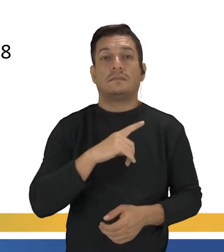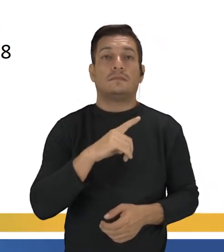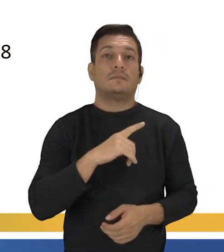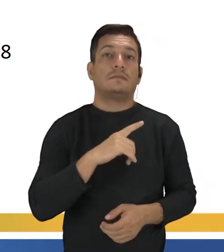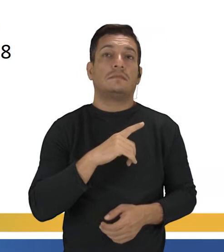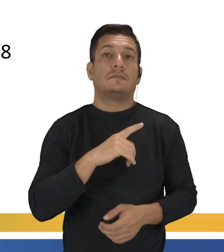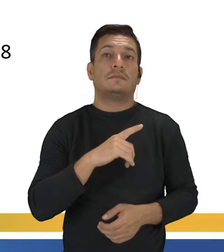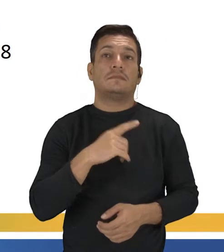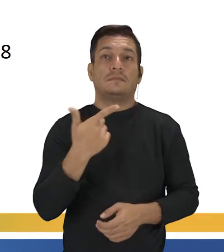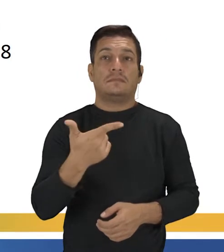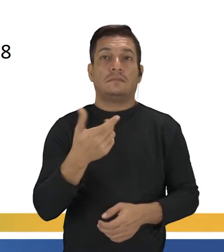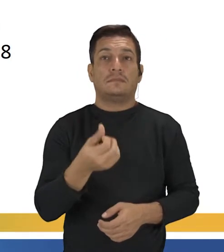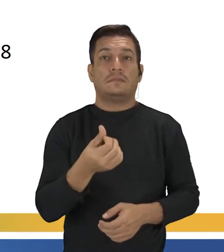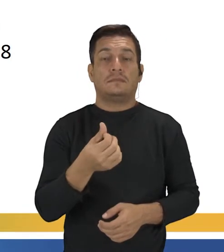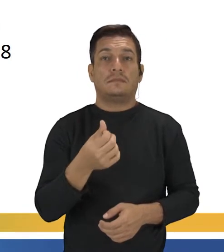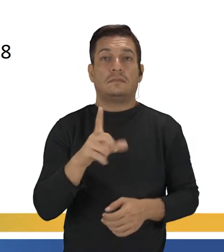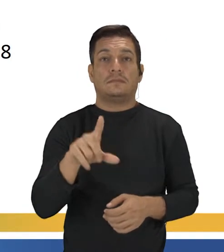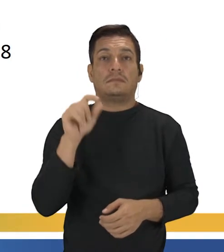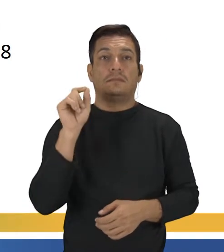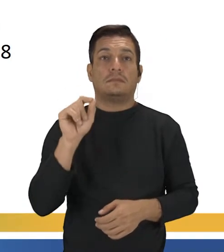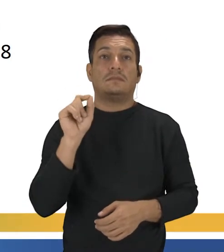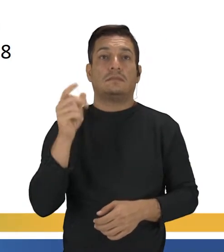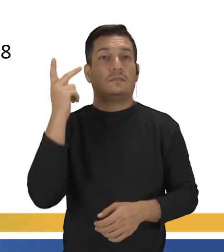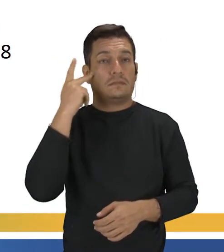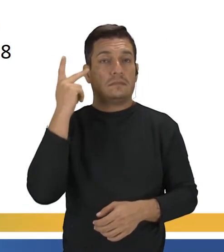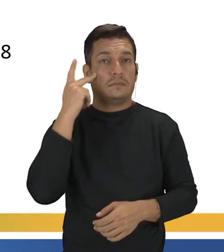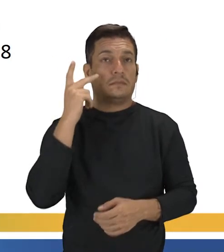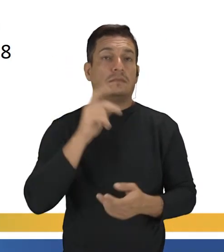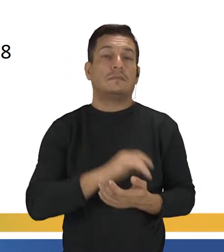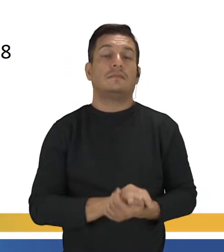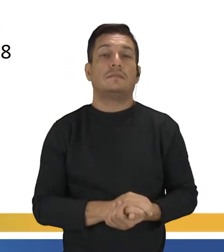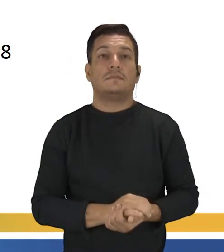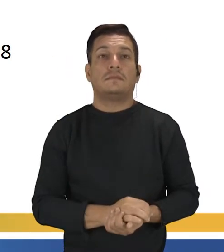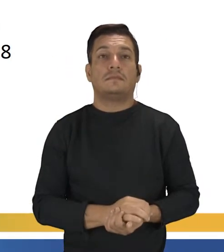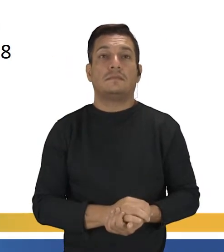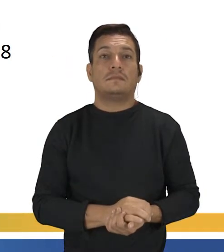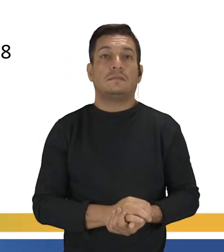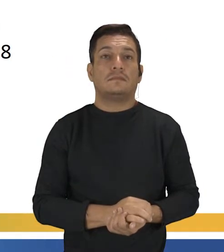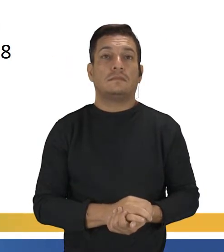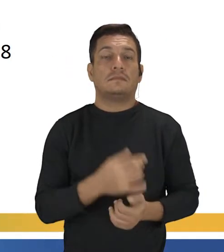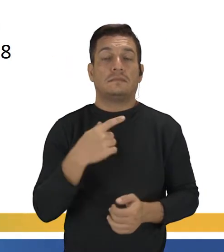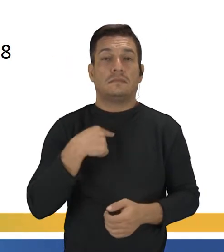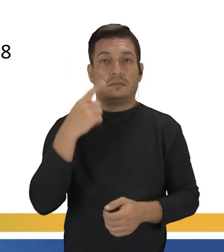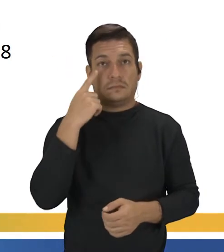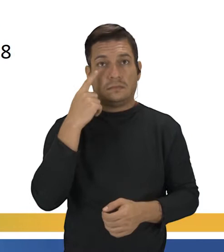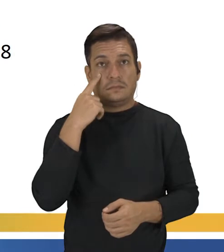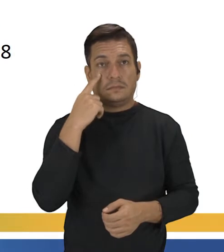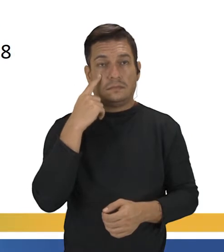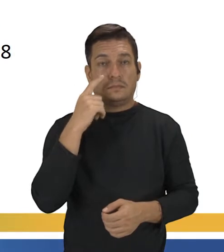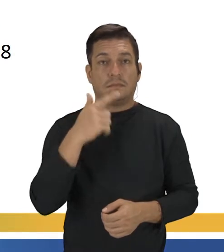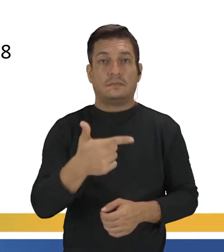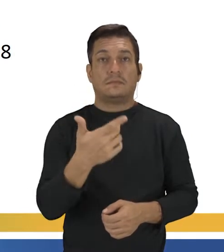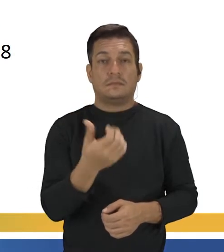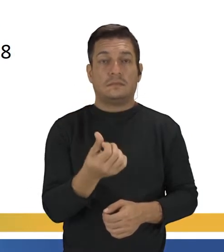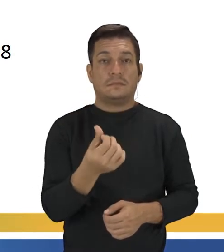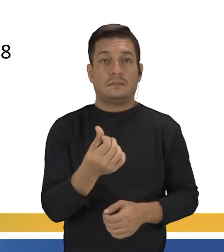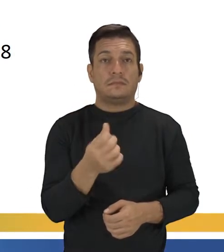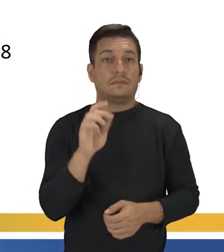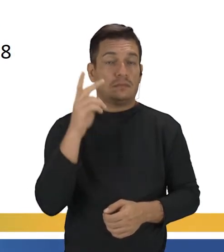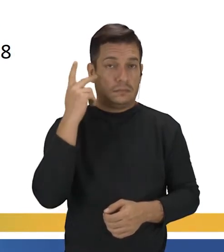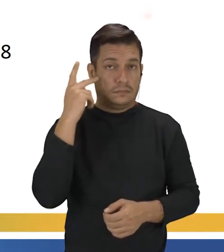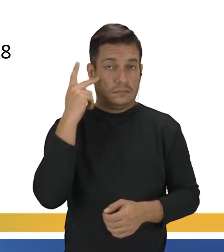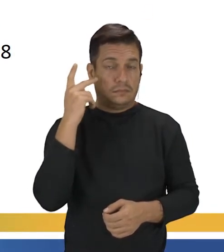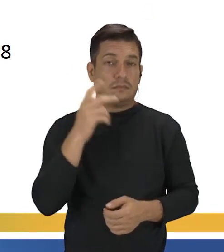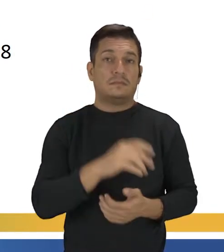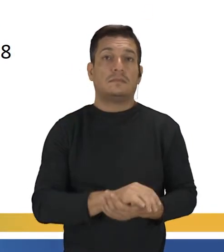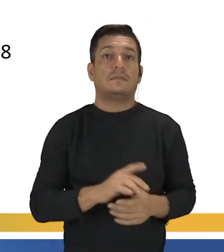ó, 26 escolheram somente São Paulo. Então, eu pego aqui, ó, 26 somente São